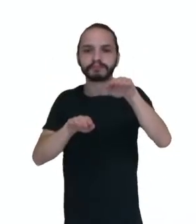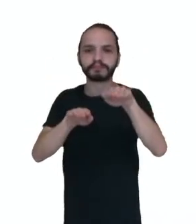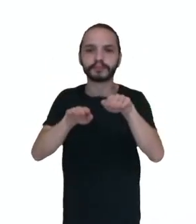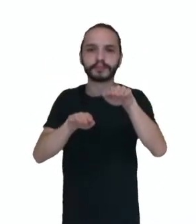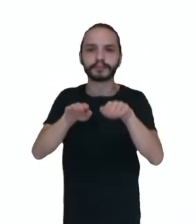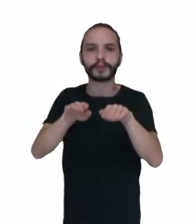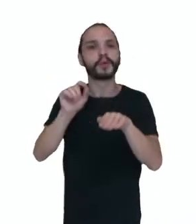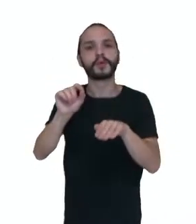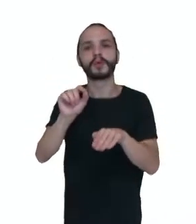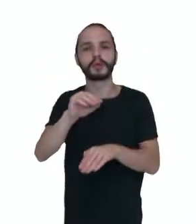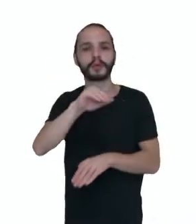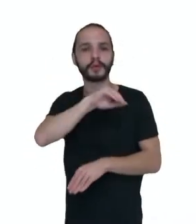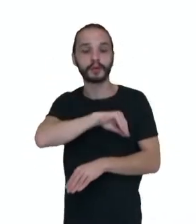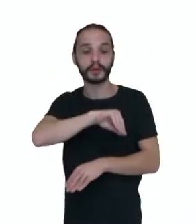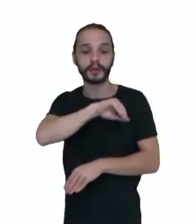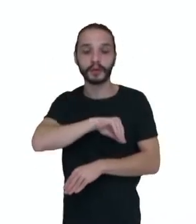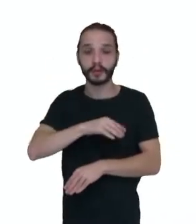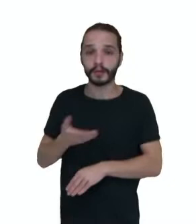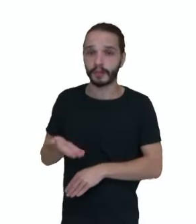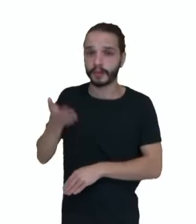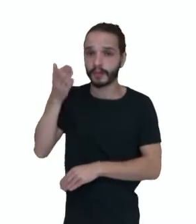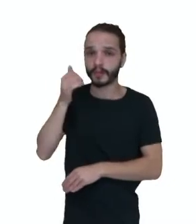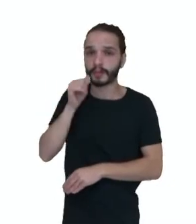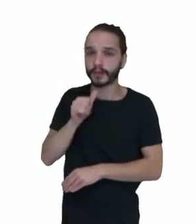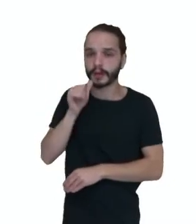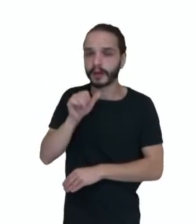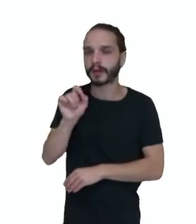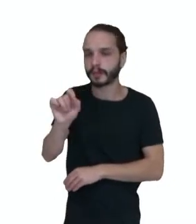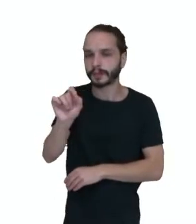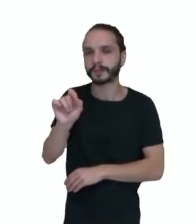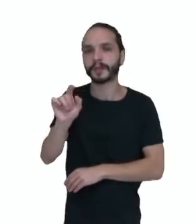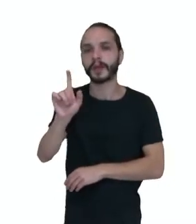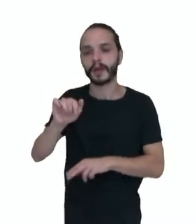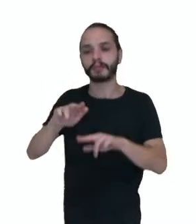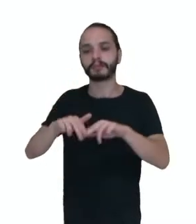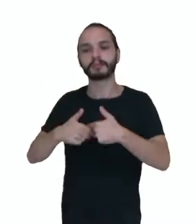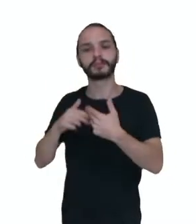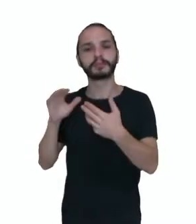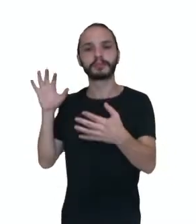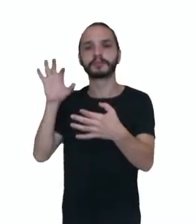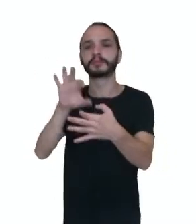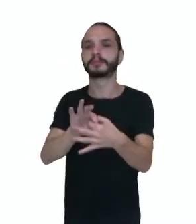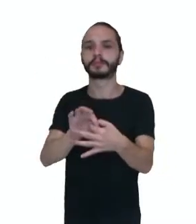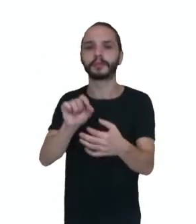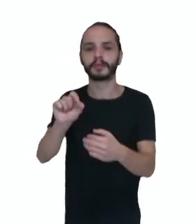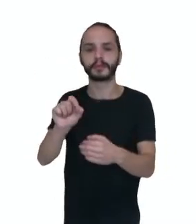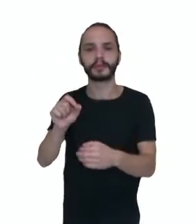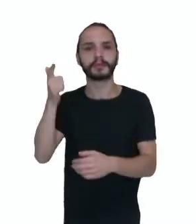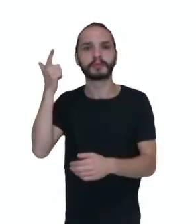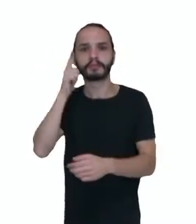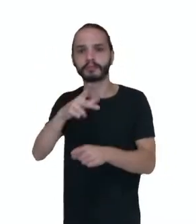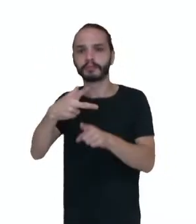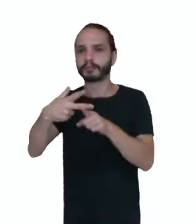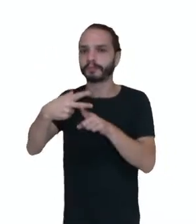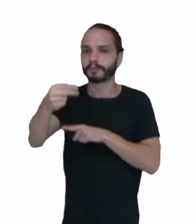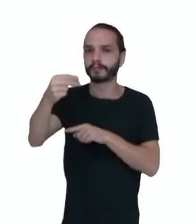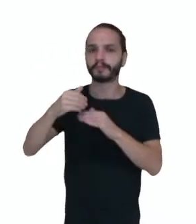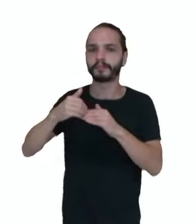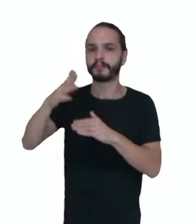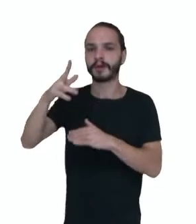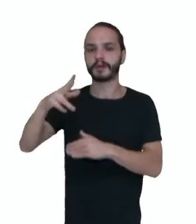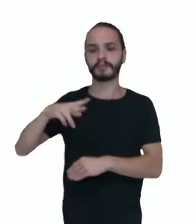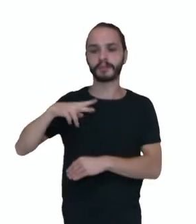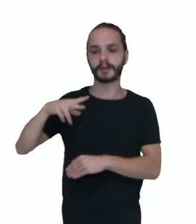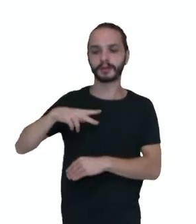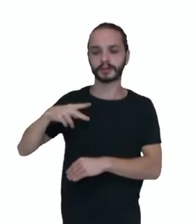aumento da renda das mulheres está relacionado à conquista, né, de mais espaço na vida pessoal,